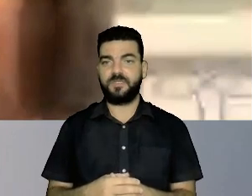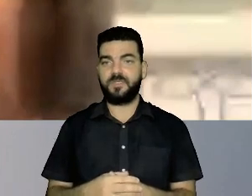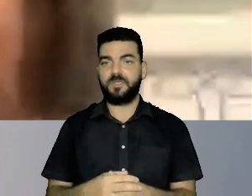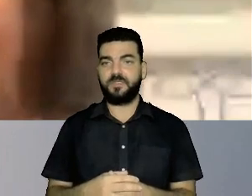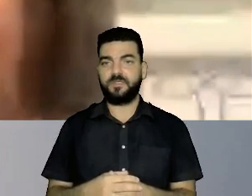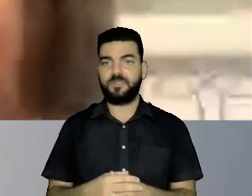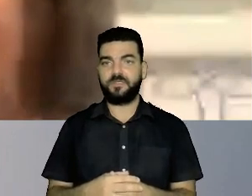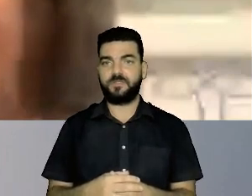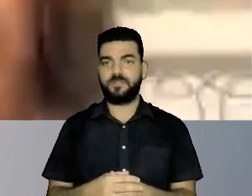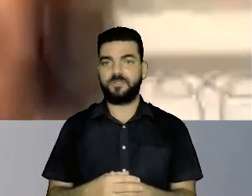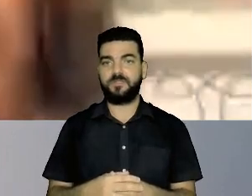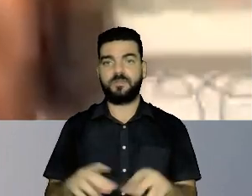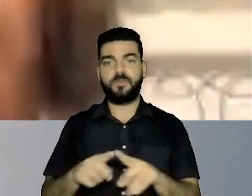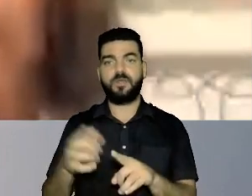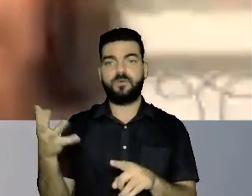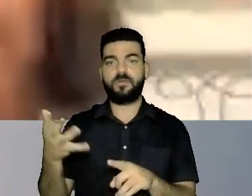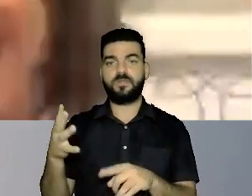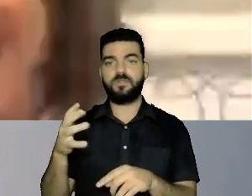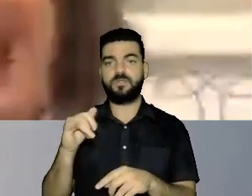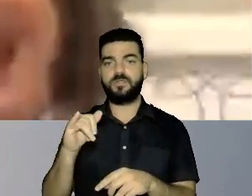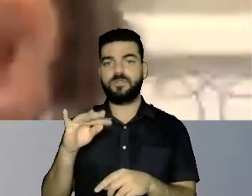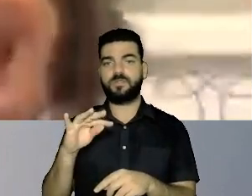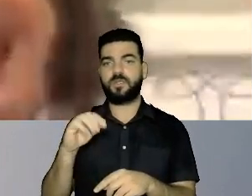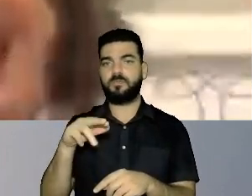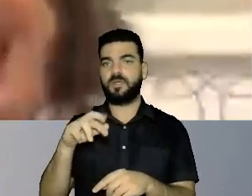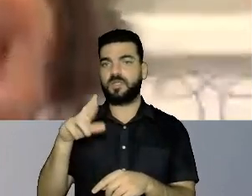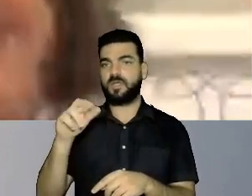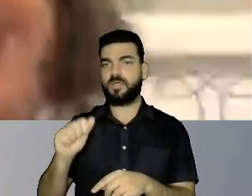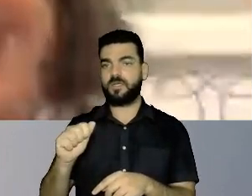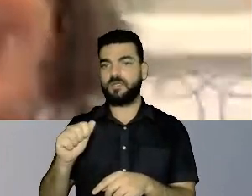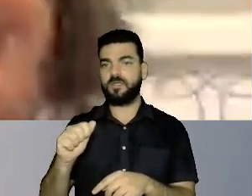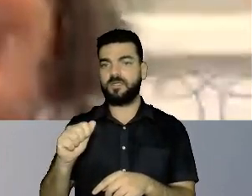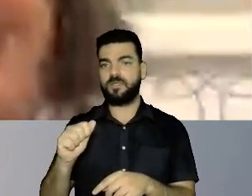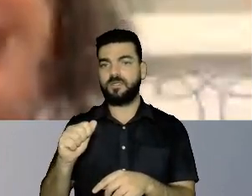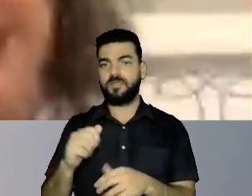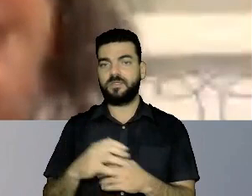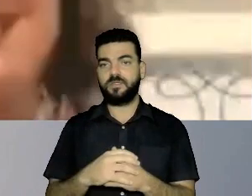muito interessante, tanto nas